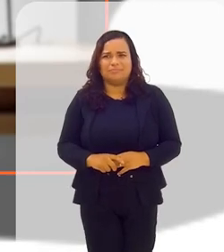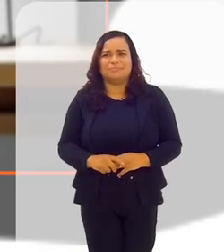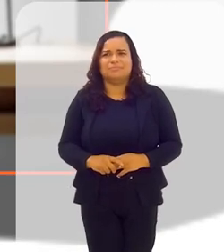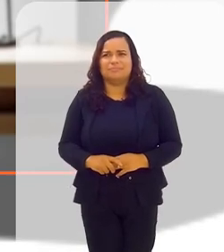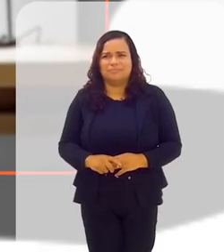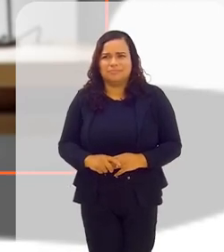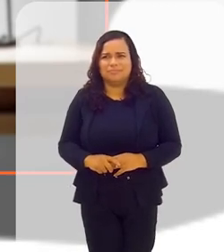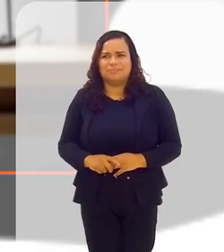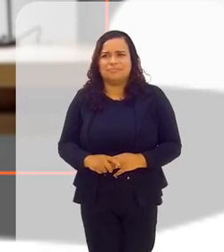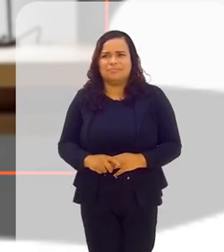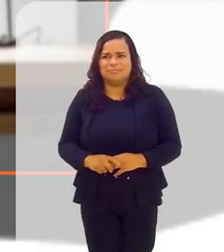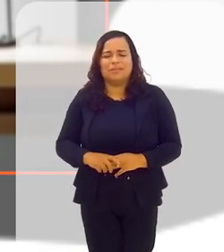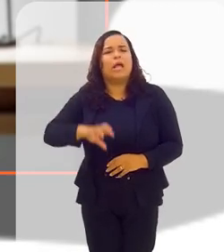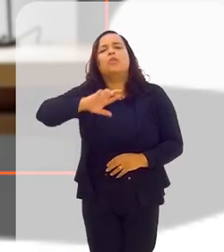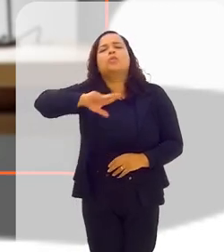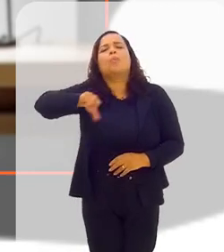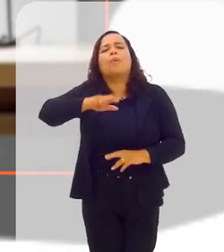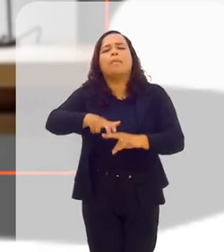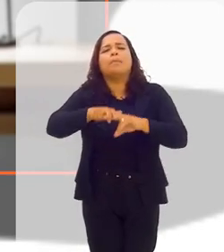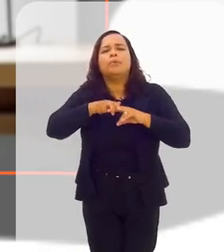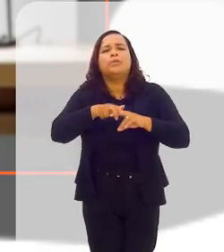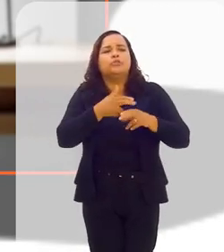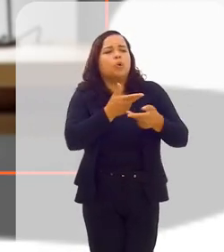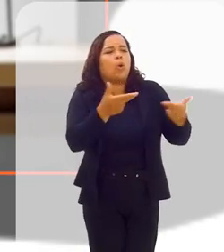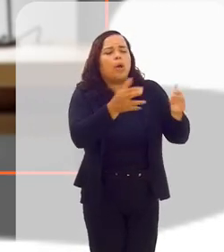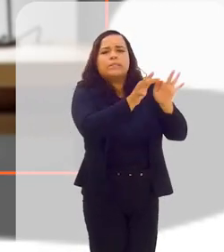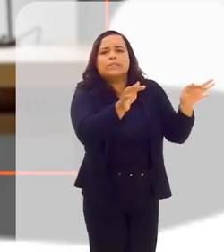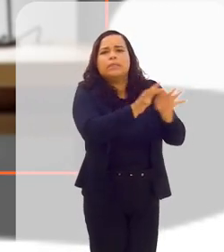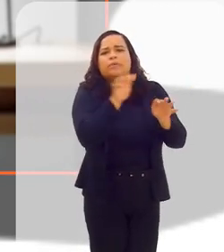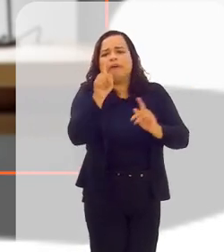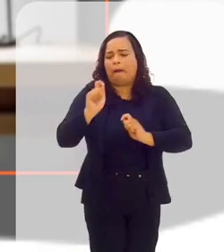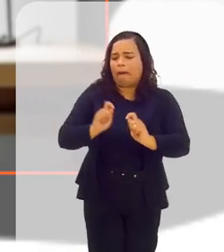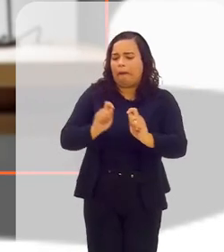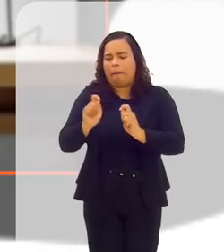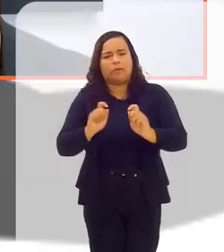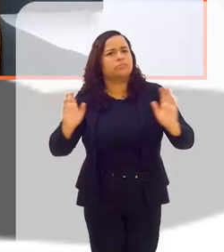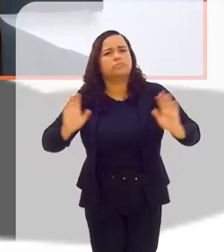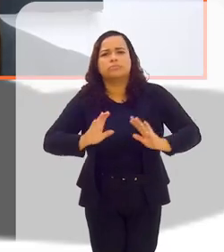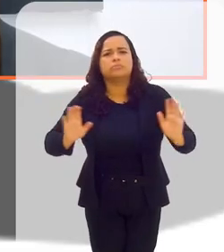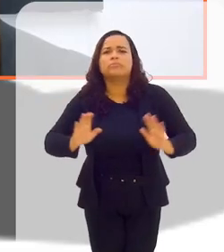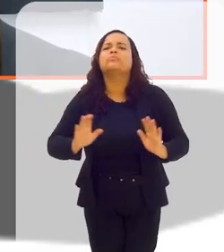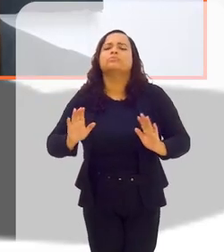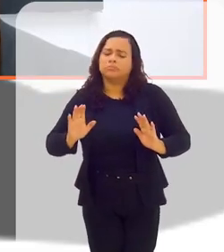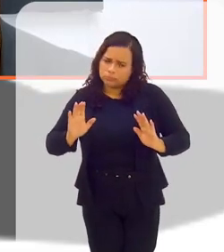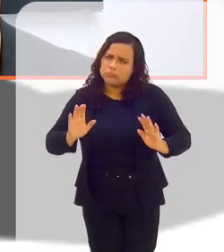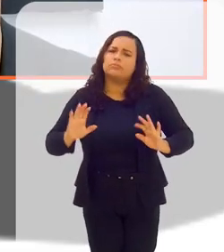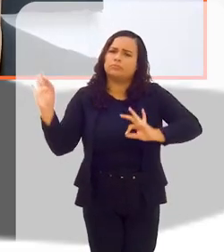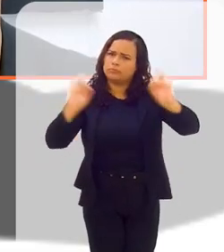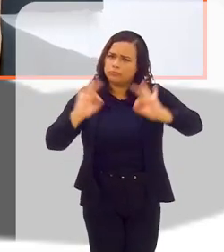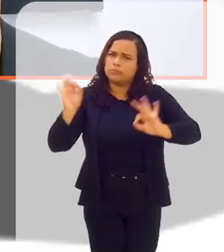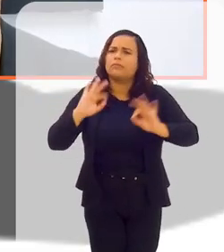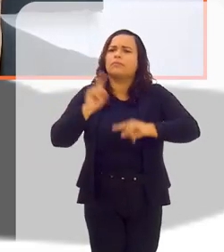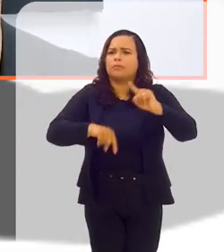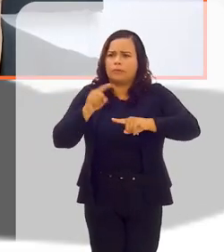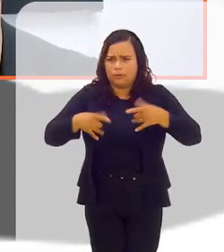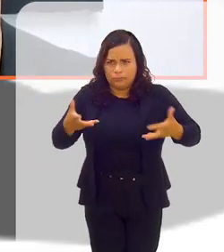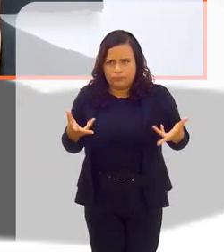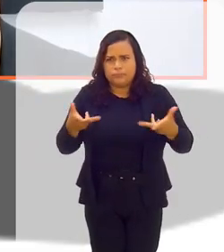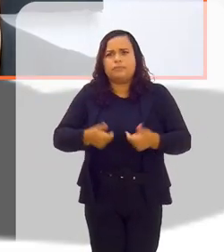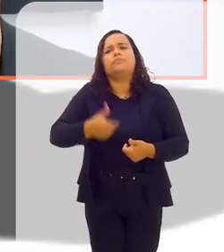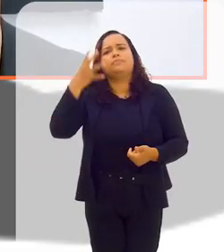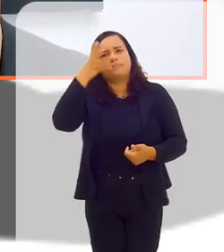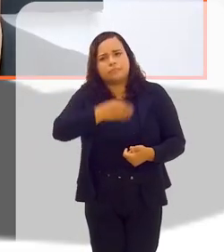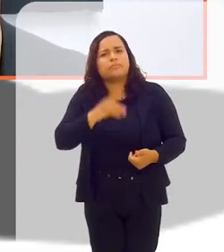esse. Com esse foco que você economizou, colocou menos, né? Quer dizer, é um produto de